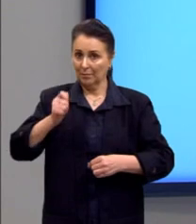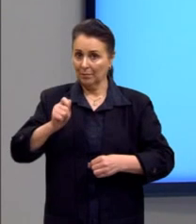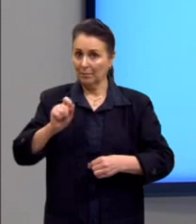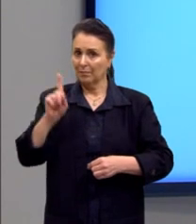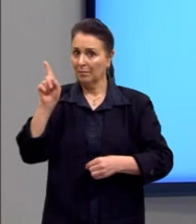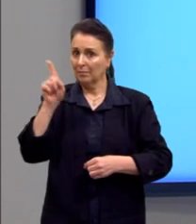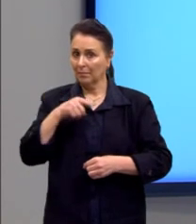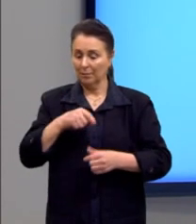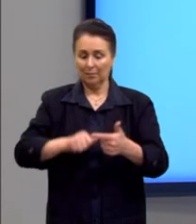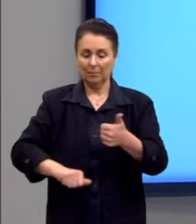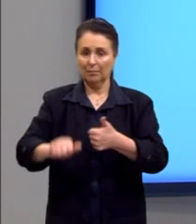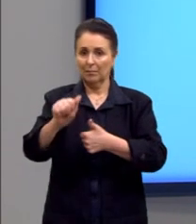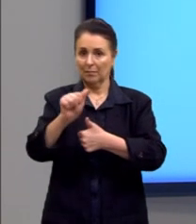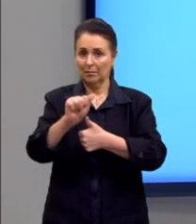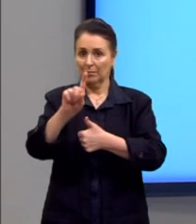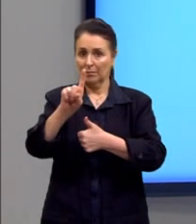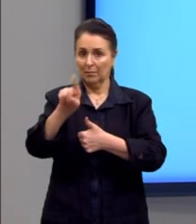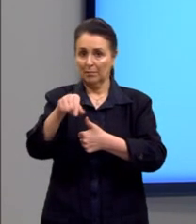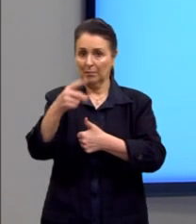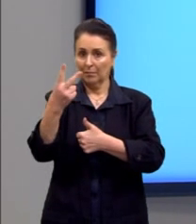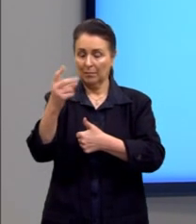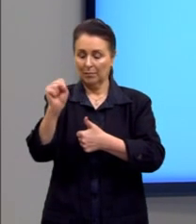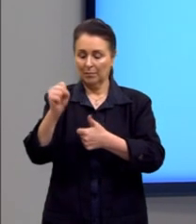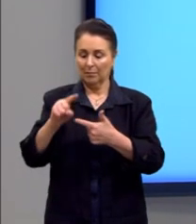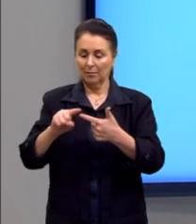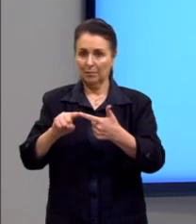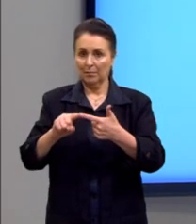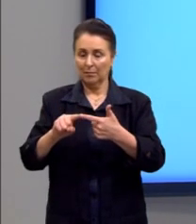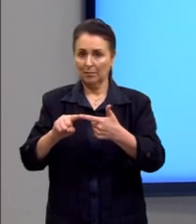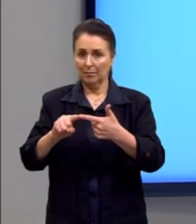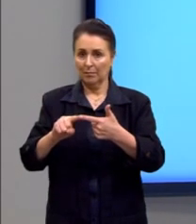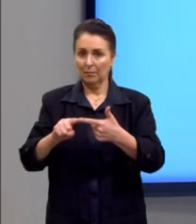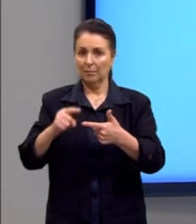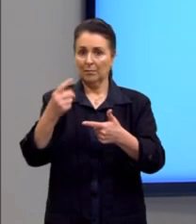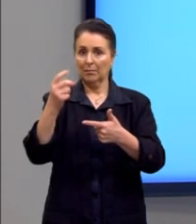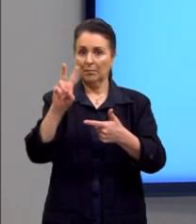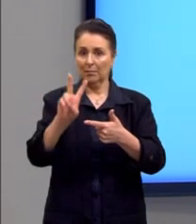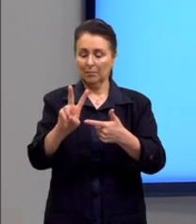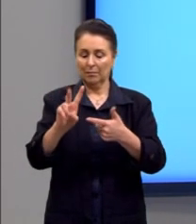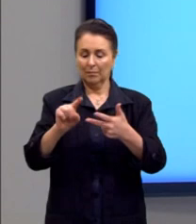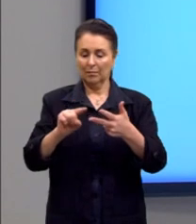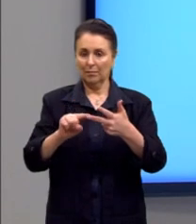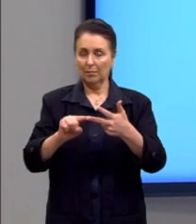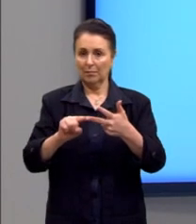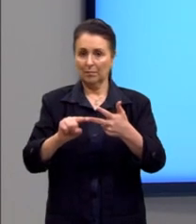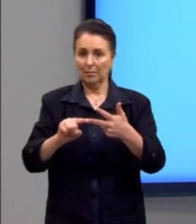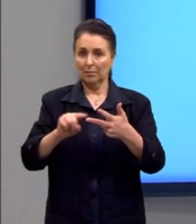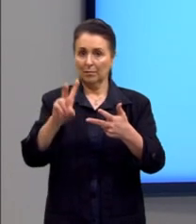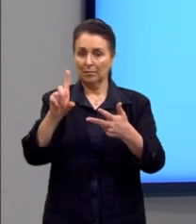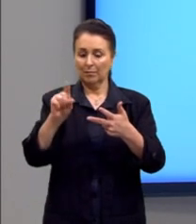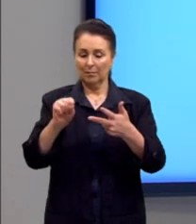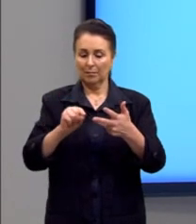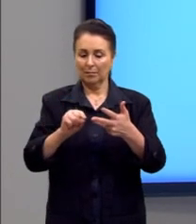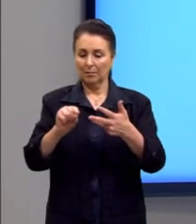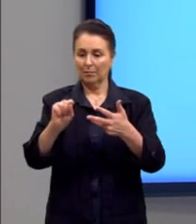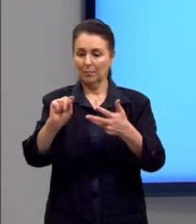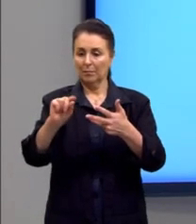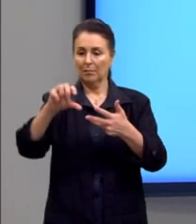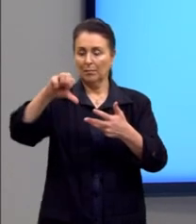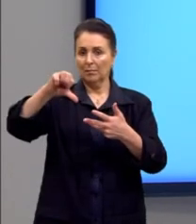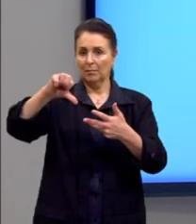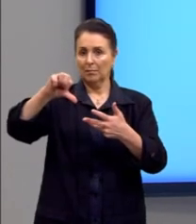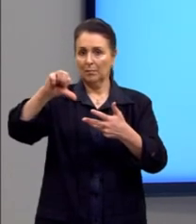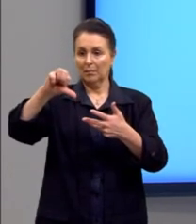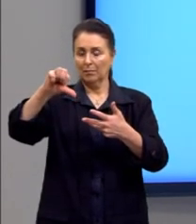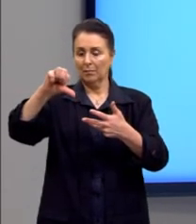a letra a 1,28 letra B 2 letras e 10 elevado a